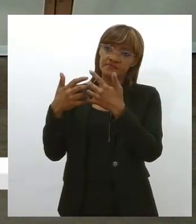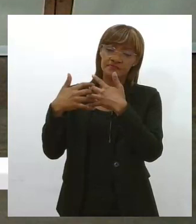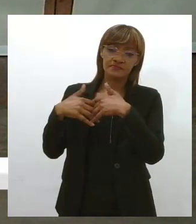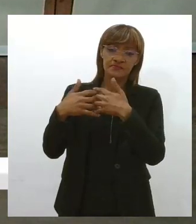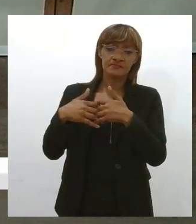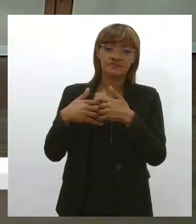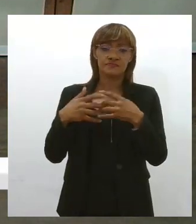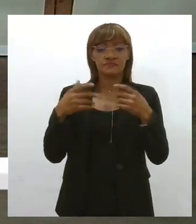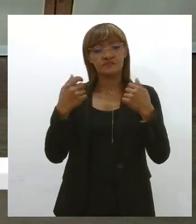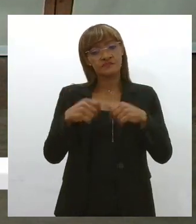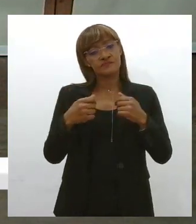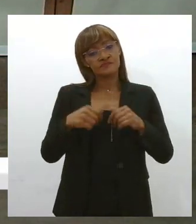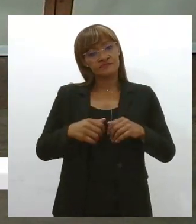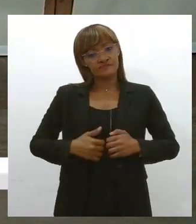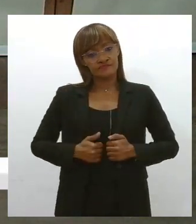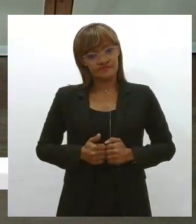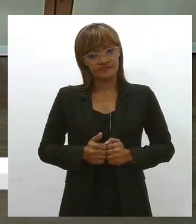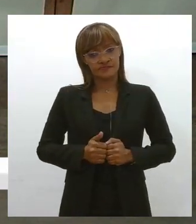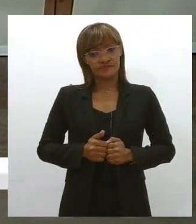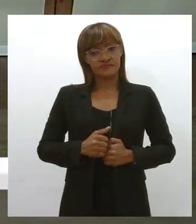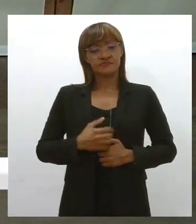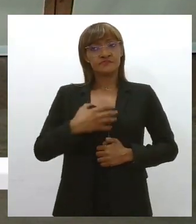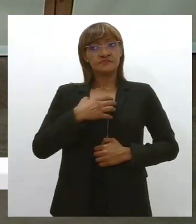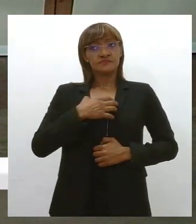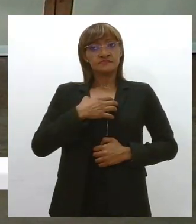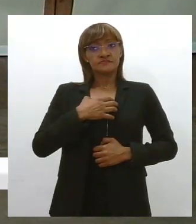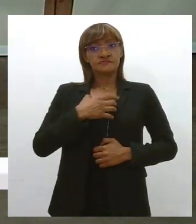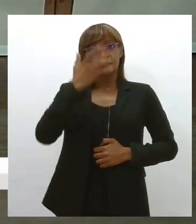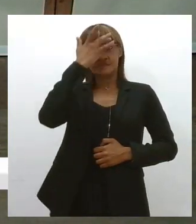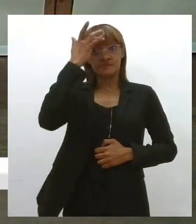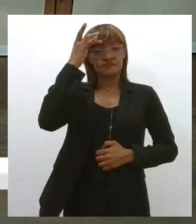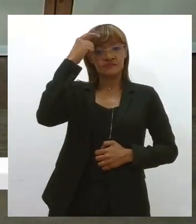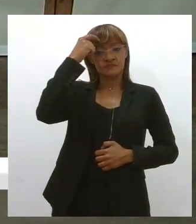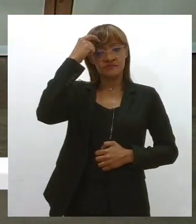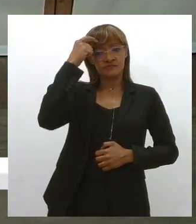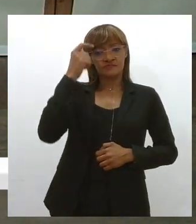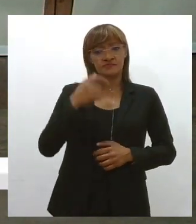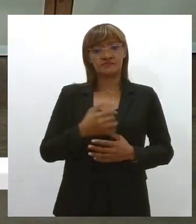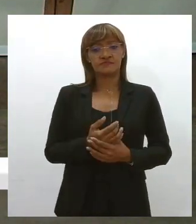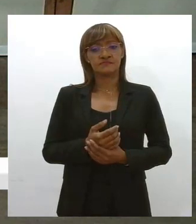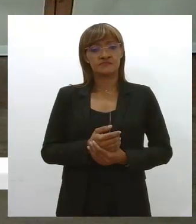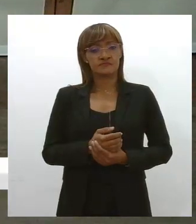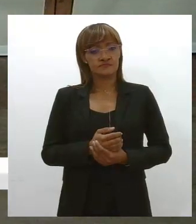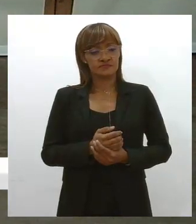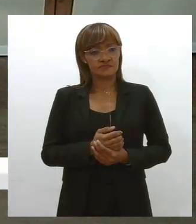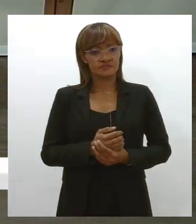desse ritual para a saúde mental das pessoas? Nós somos